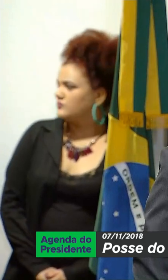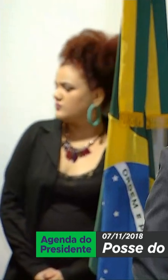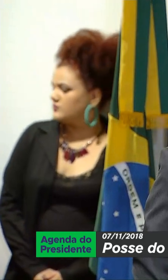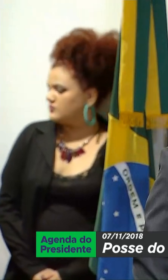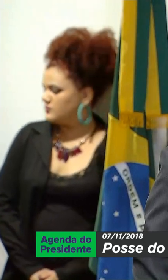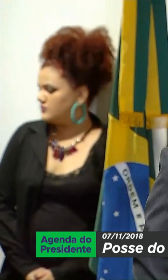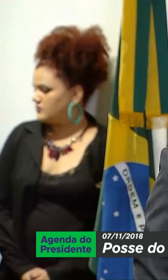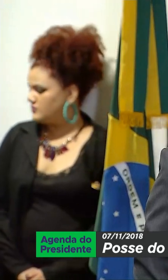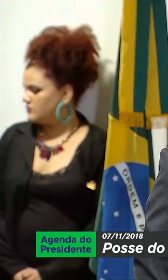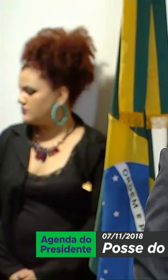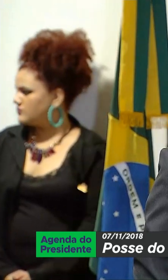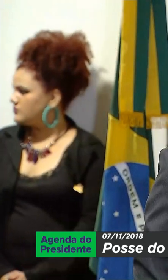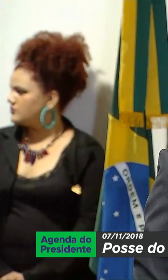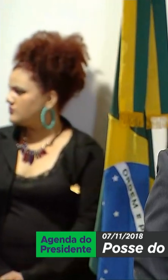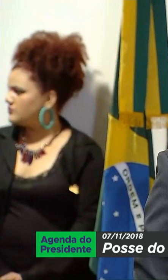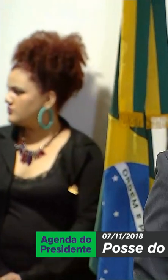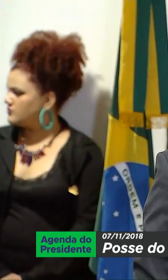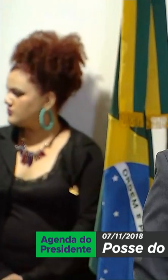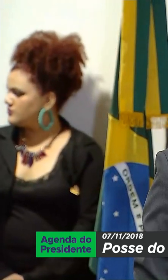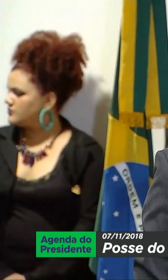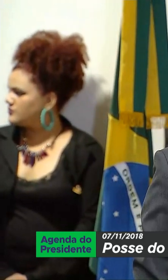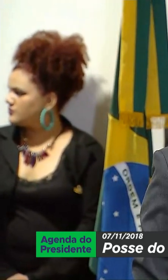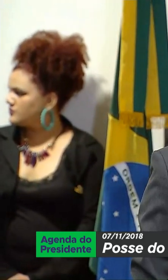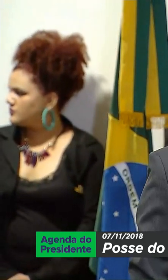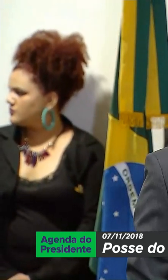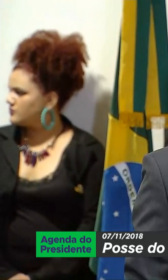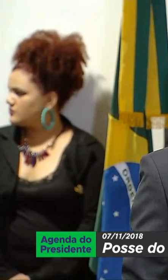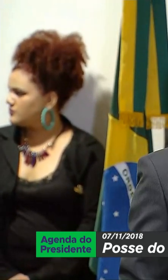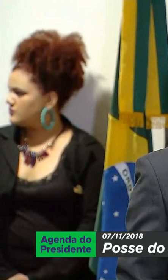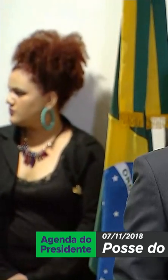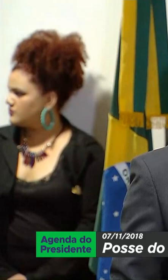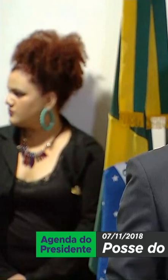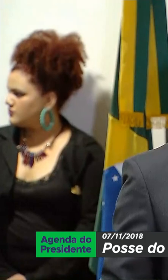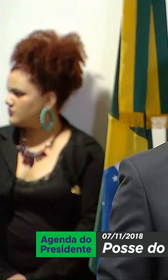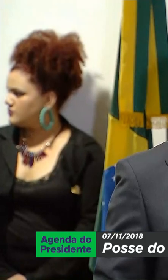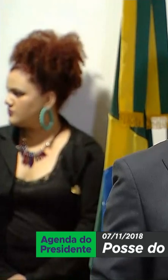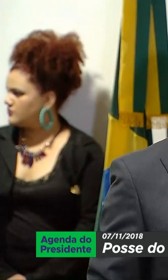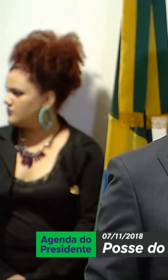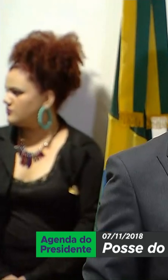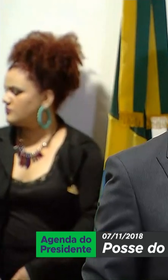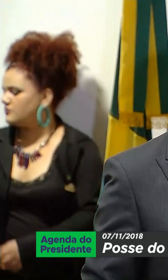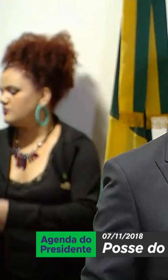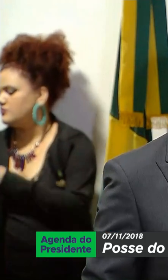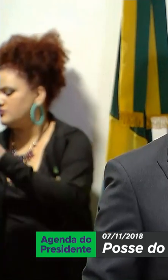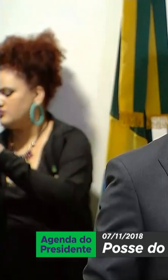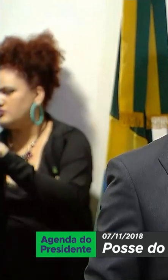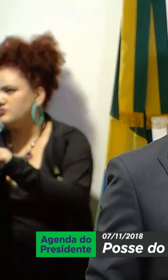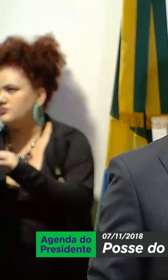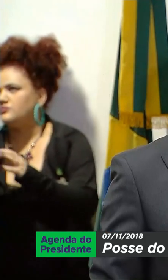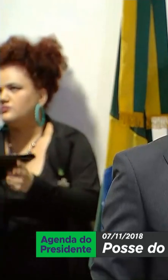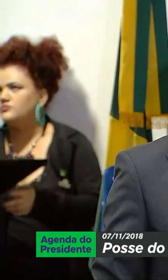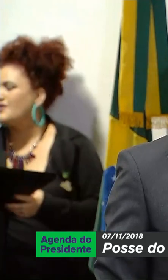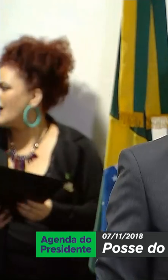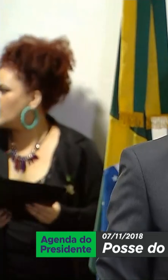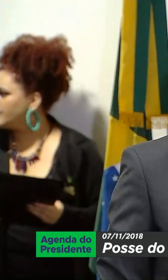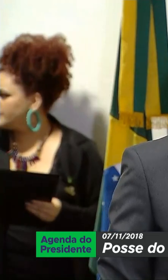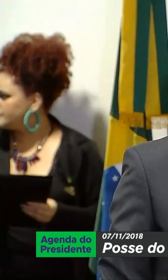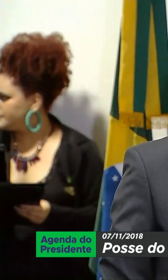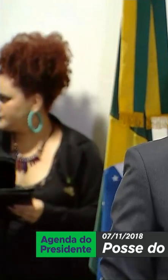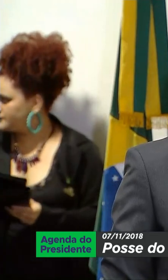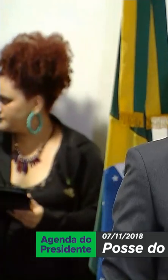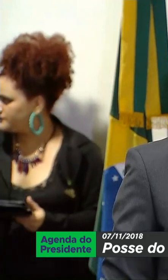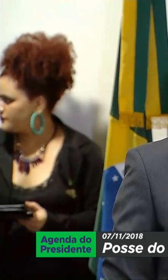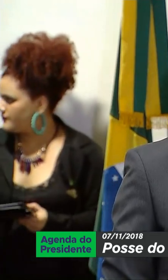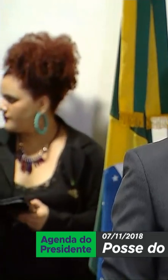800.000 atendimentos, aproximadamente. Eu não posso deixar de reconhecer a nossa casa, aos colegas